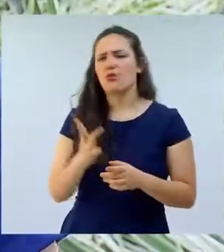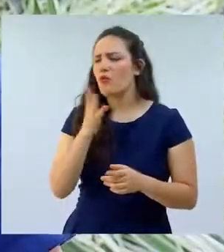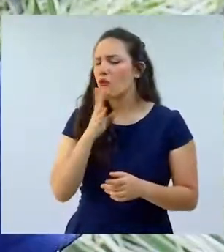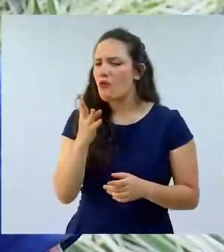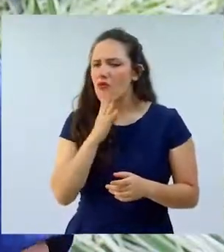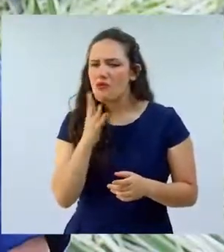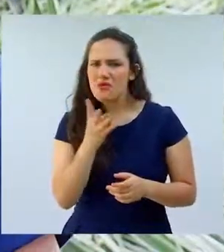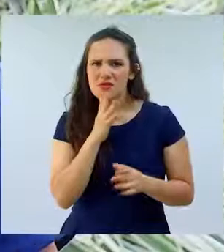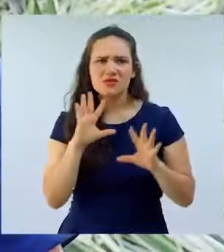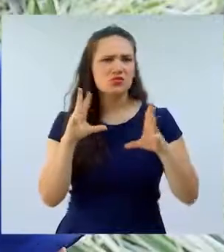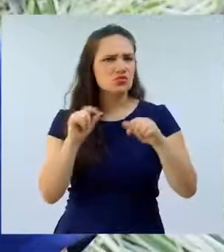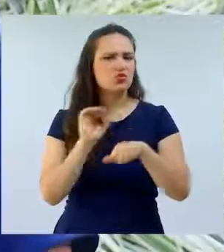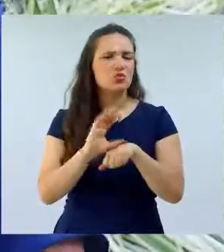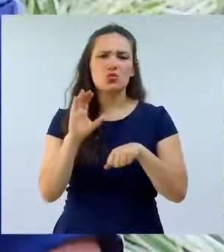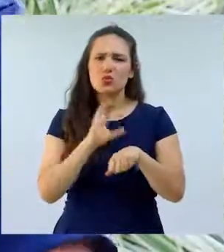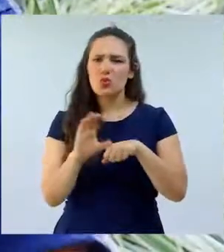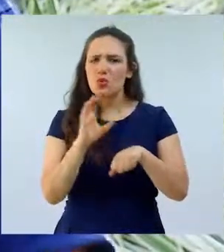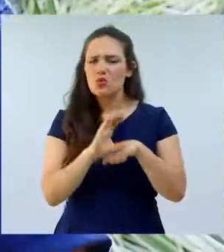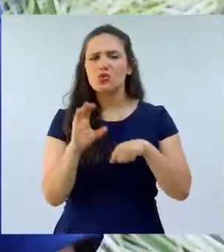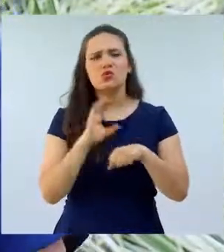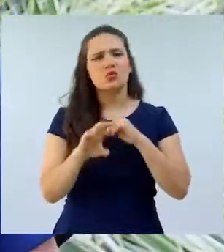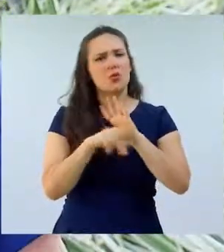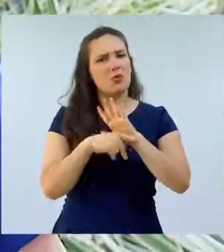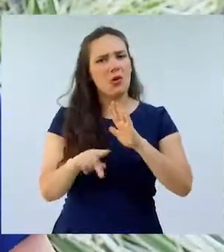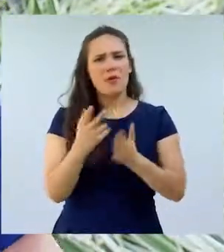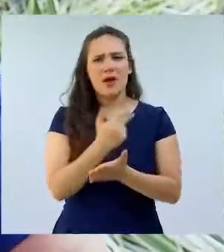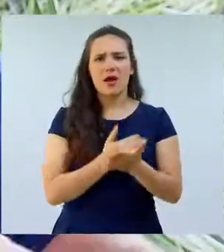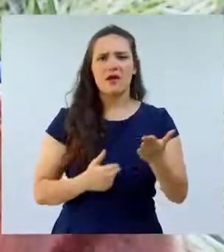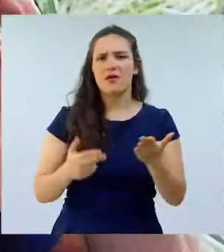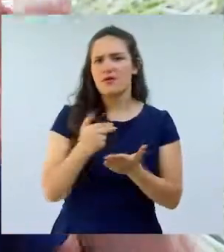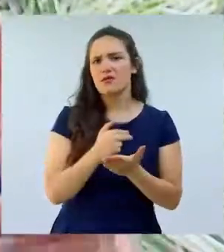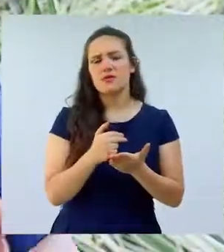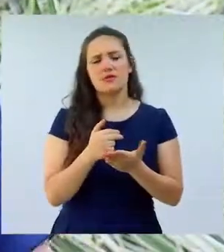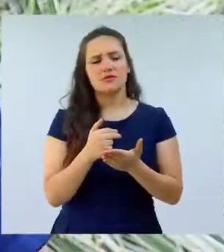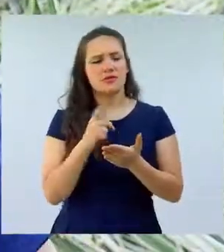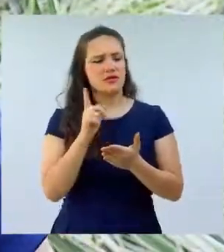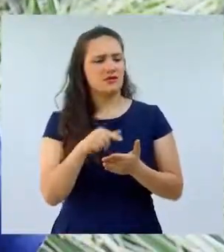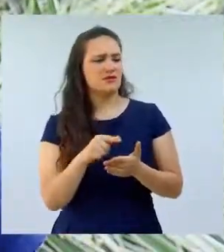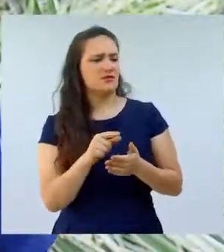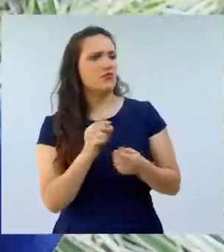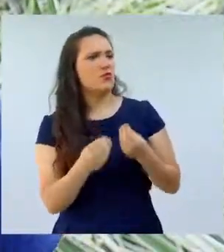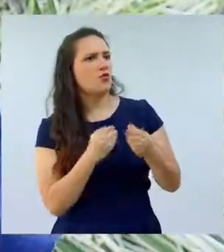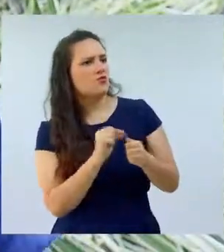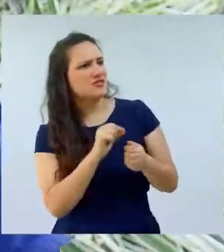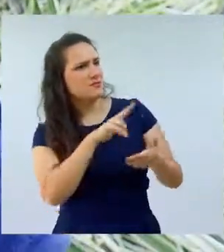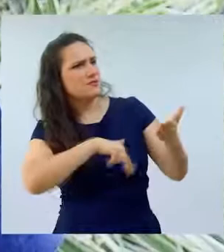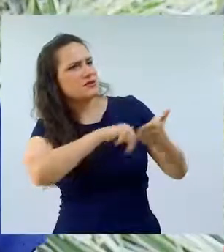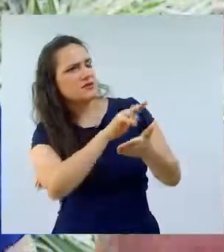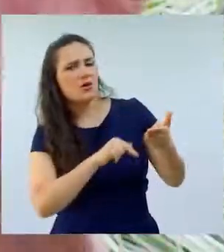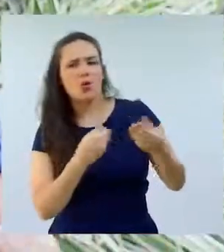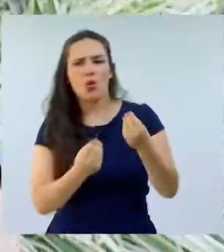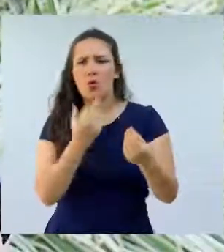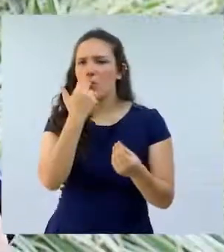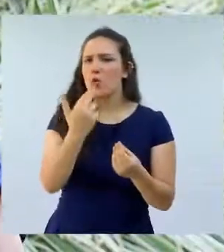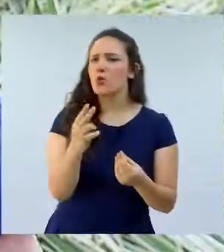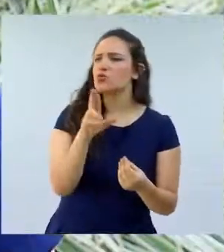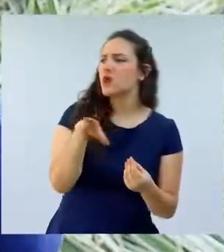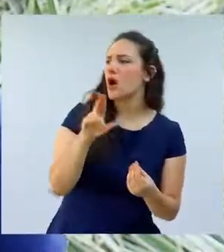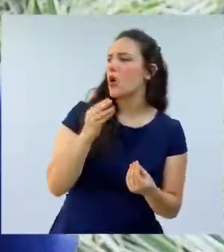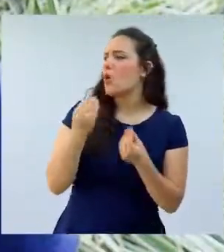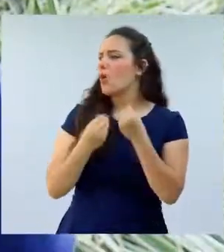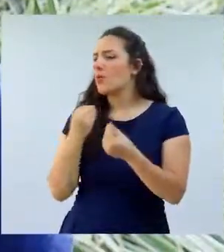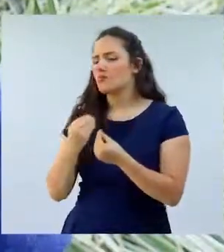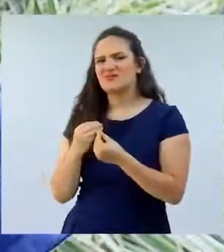com o Bonfantin, com o Manfredo Souza Neto. Né? Um era desenho de modelo vivo, o outro era técnica de pintura, o outro era